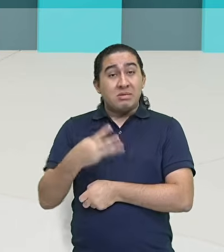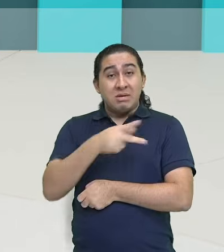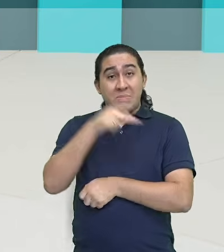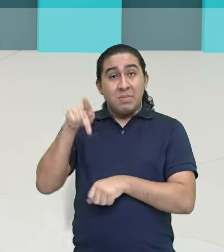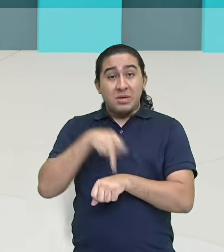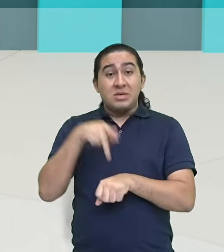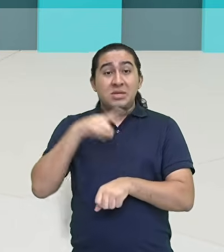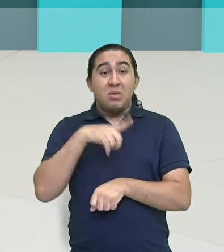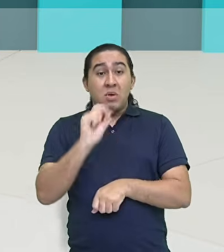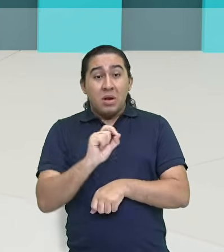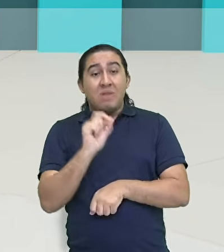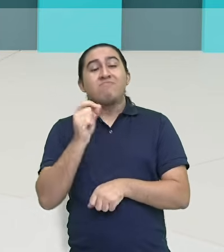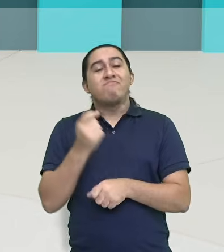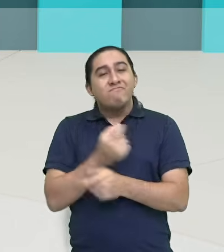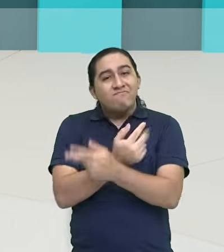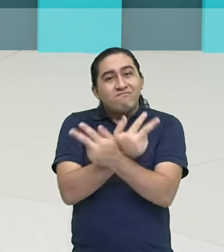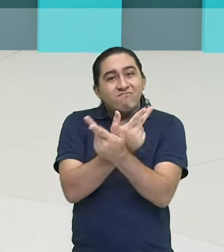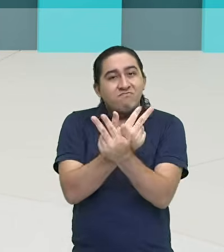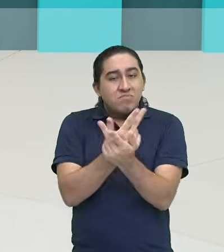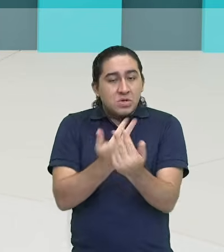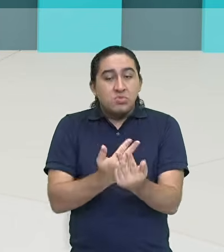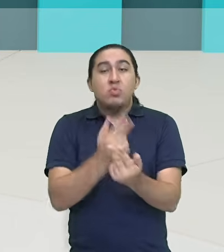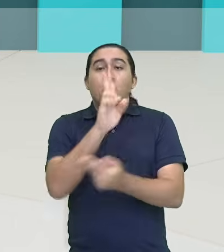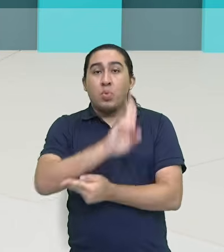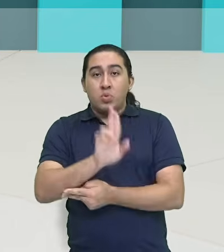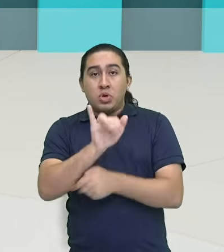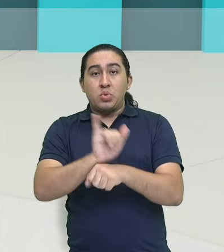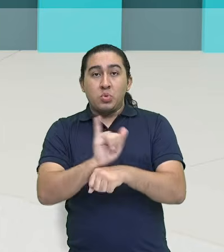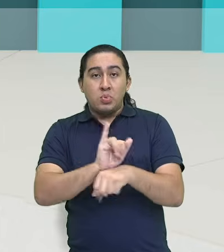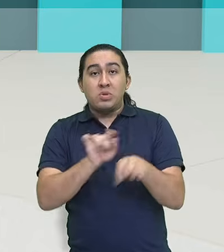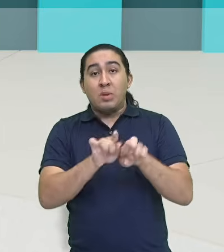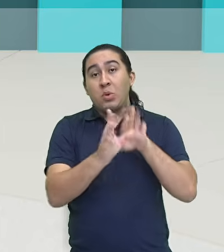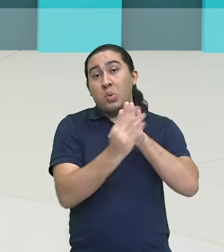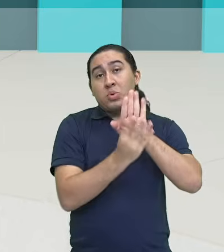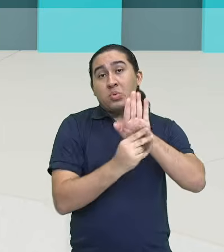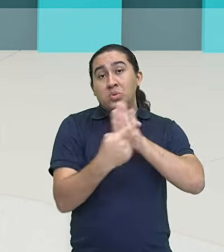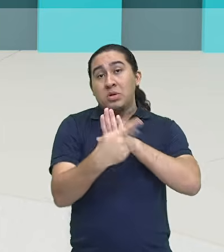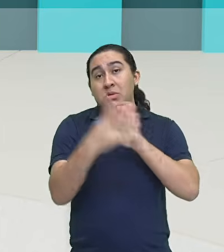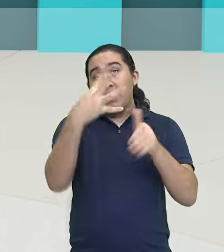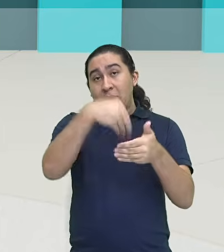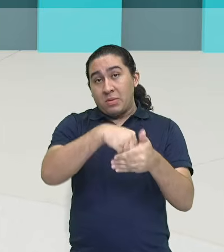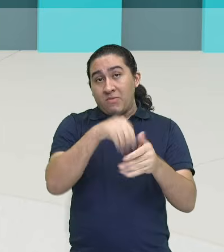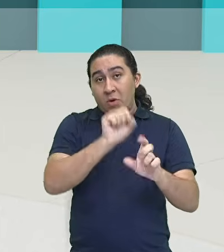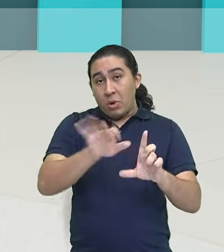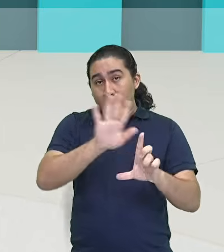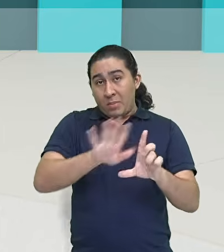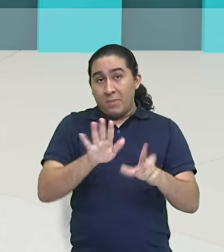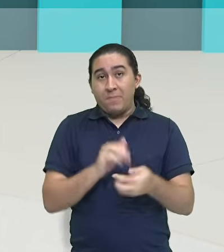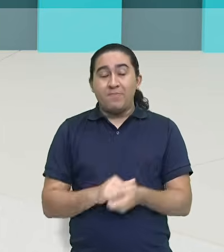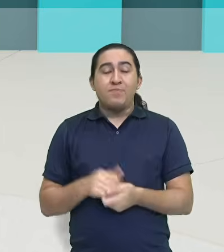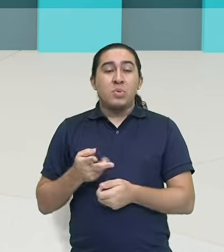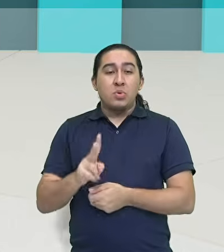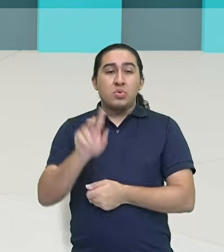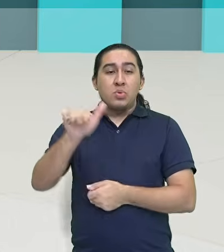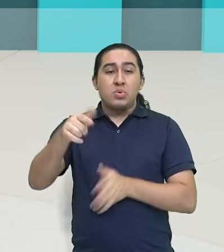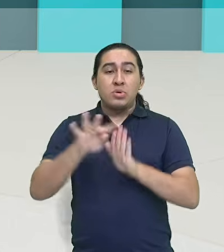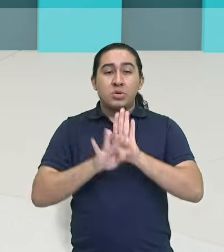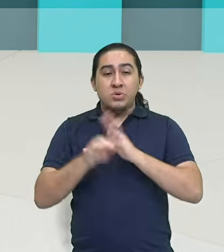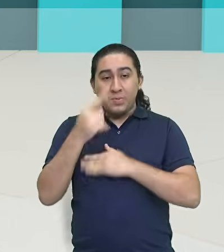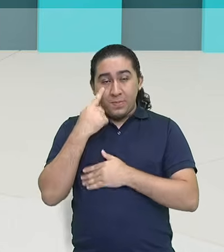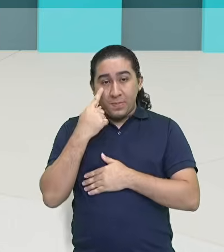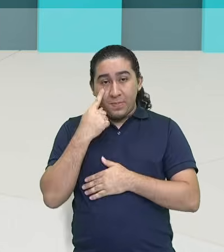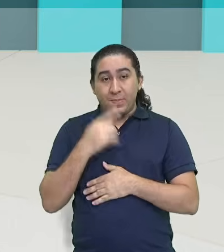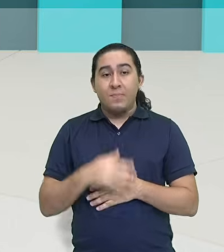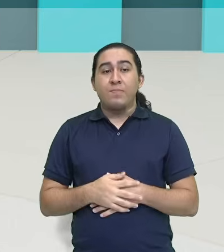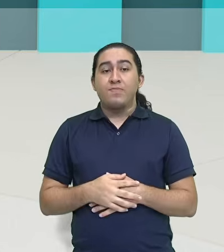a consumir muito a questão do YouTube e os conteúdos do YouTube. Vamos continuar com o próximo texto. Olha o que